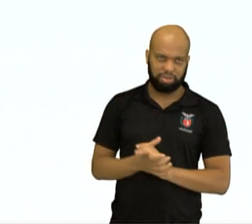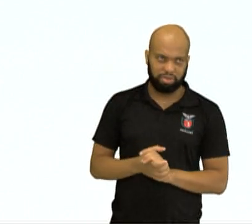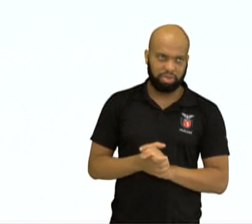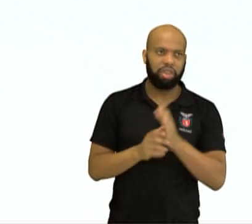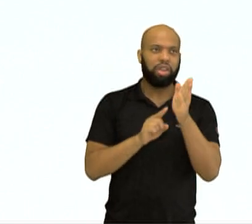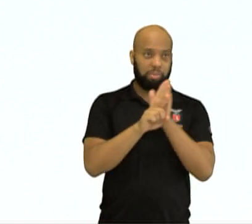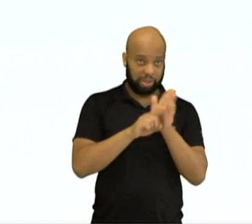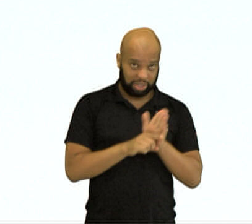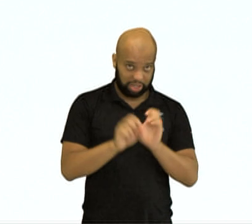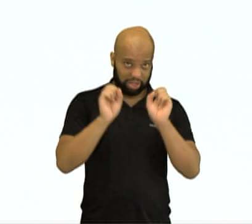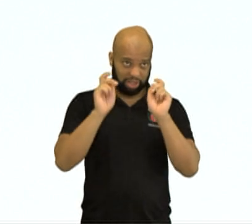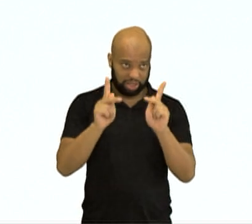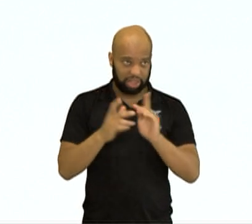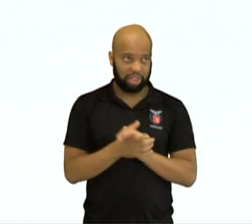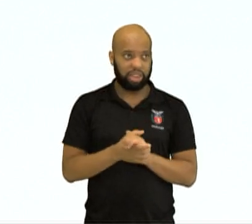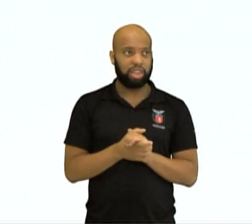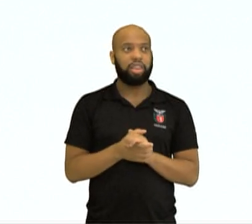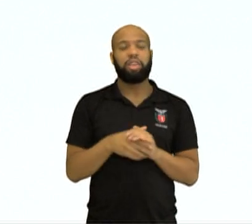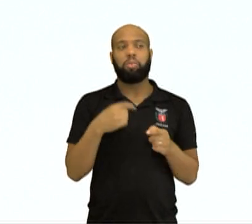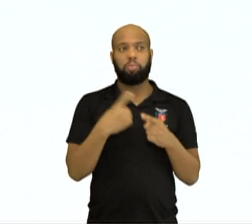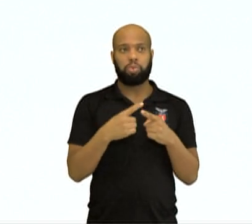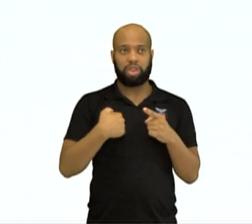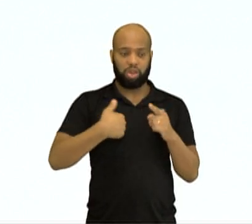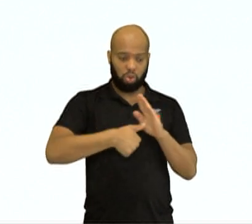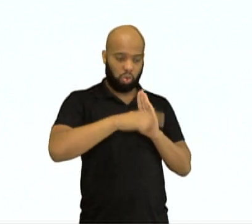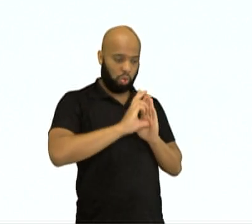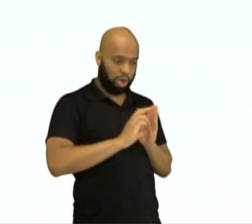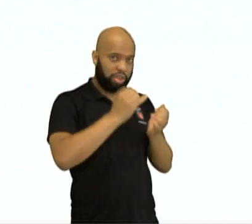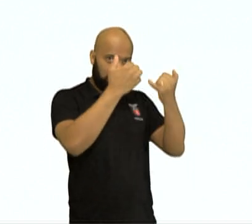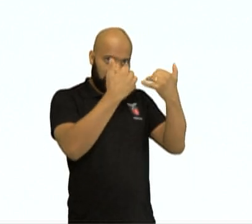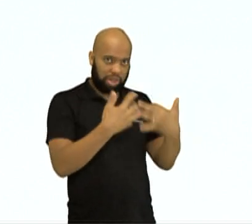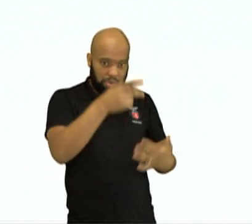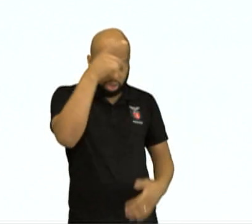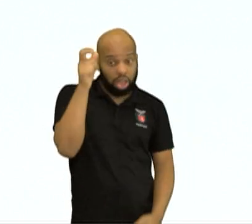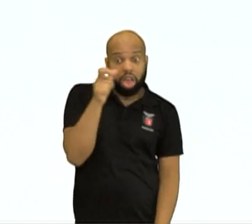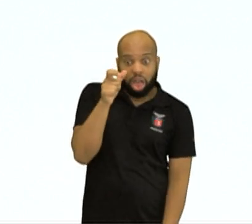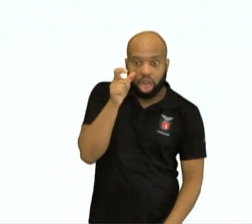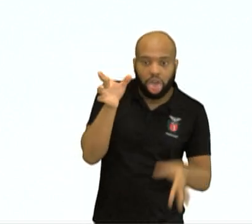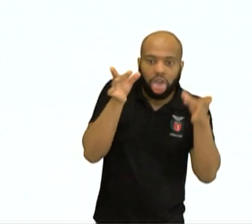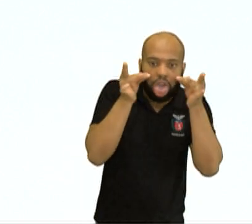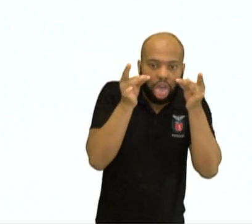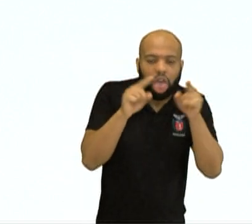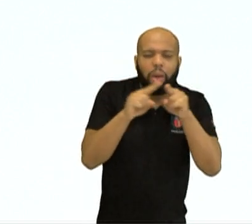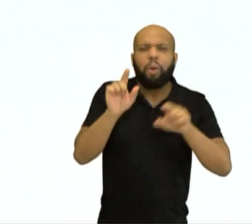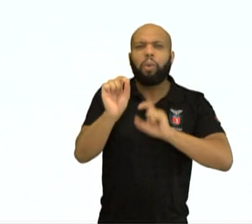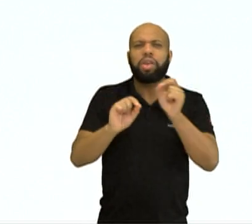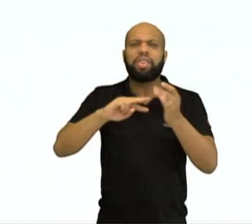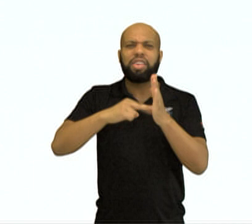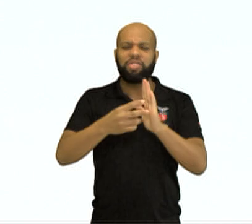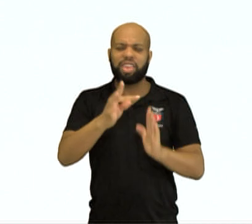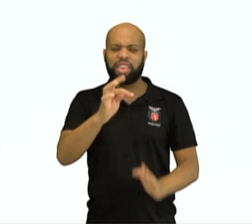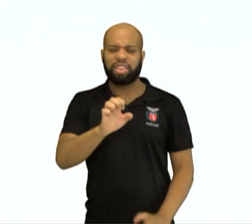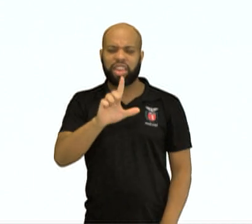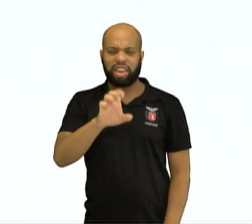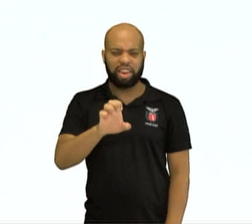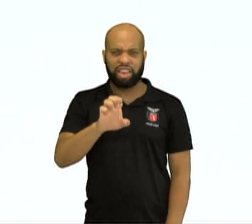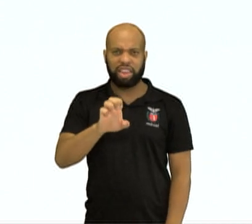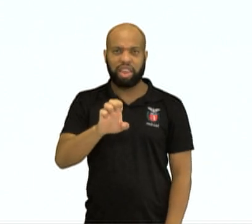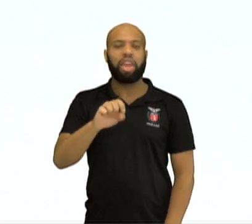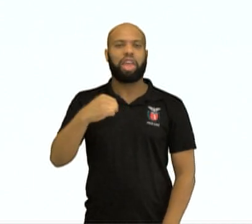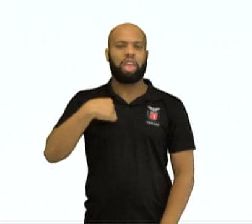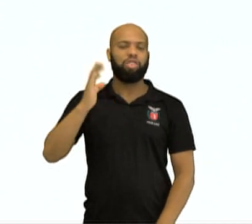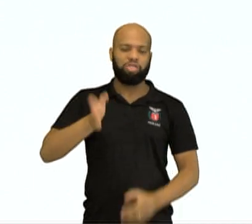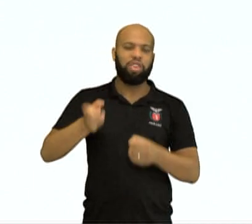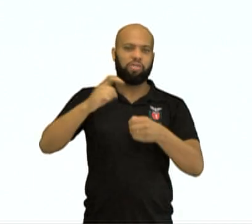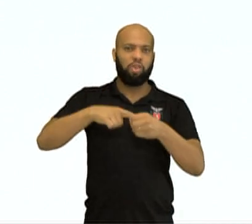telespectador, tá? Porque eu falei no espectador e o telespectador, o que é? Eu já